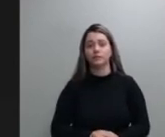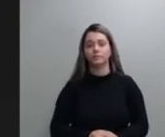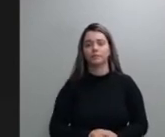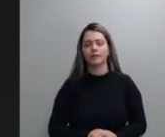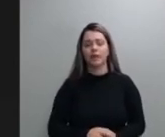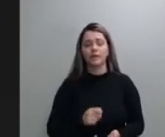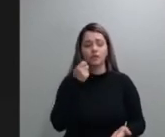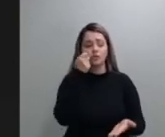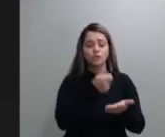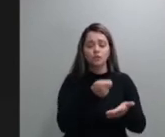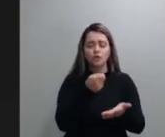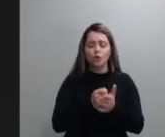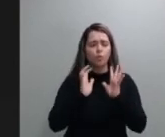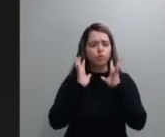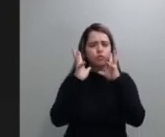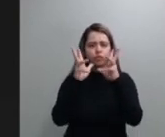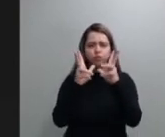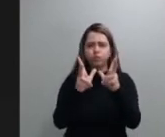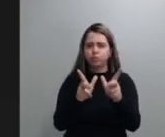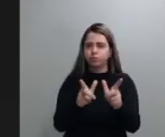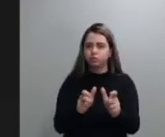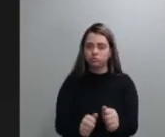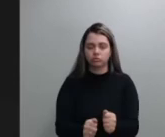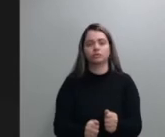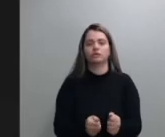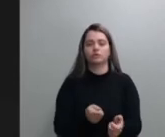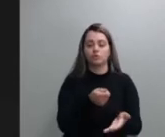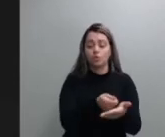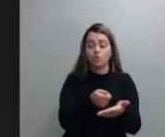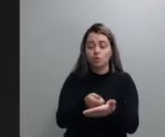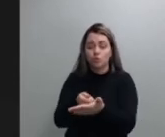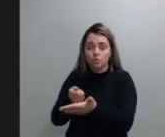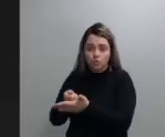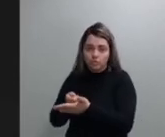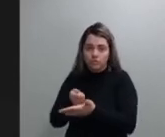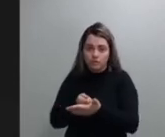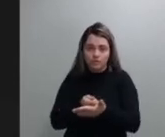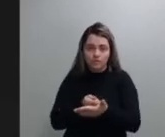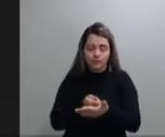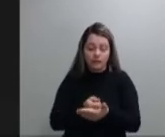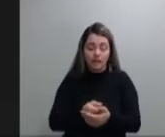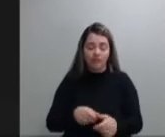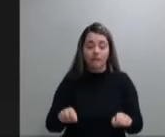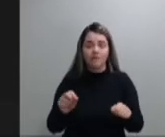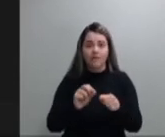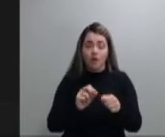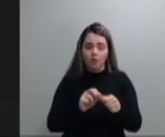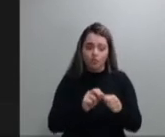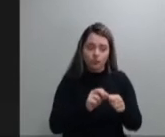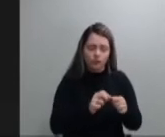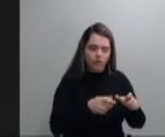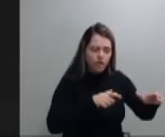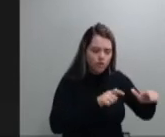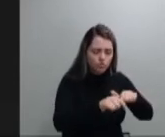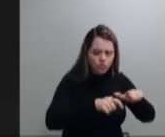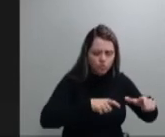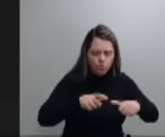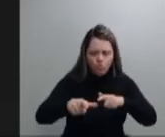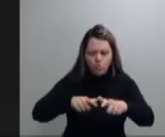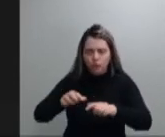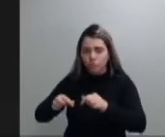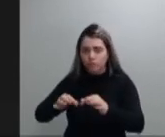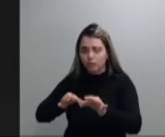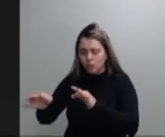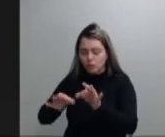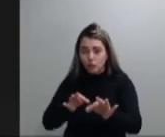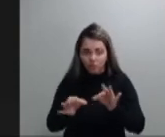capital da Unigases Comercial Limitada que resultou na aquisição do controle acionário da segunda pela primeira em 12 de janeiro